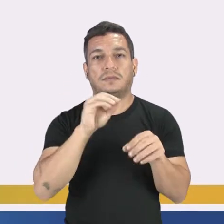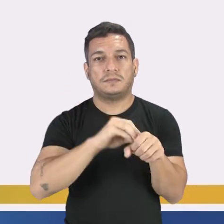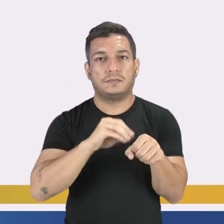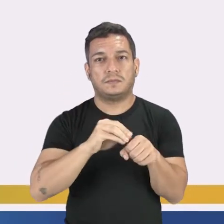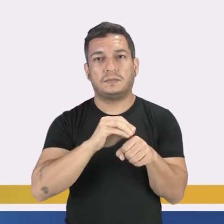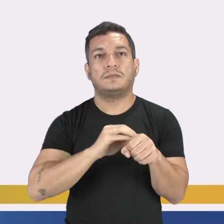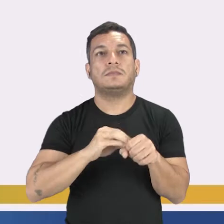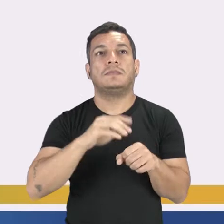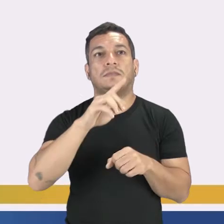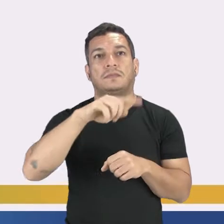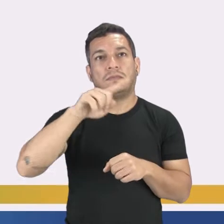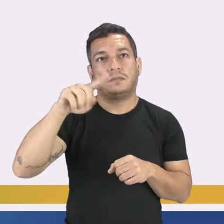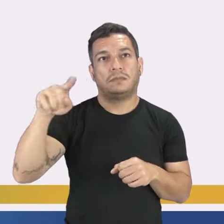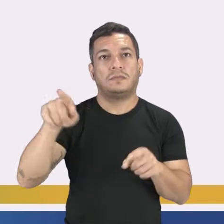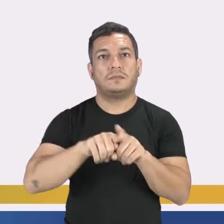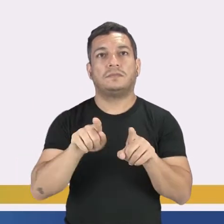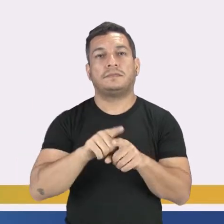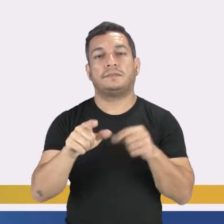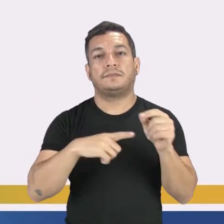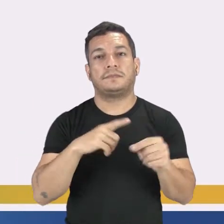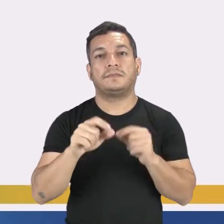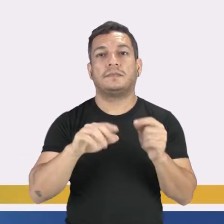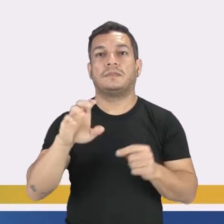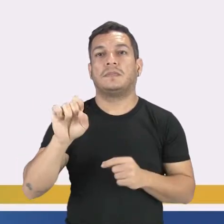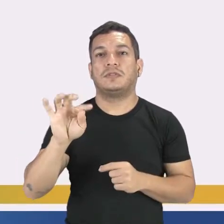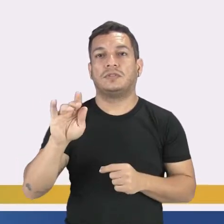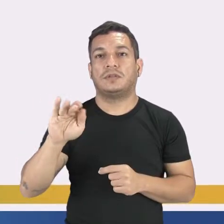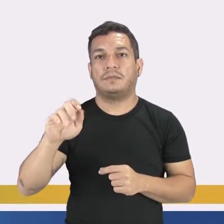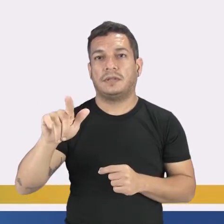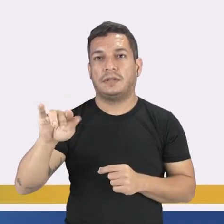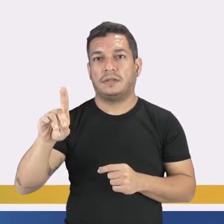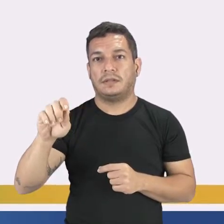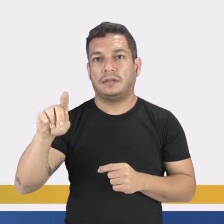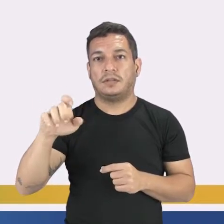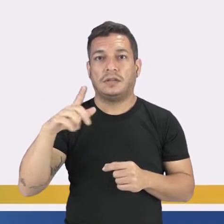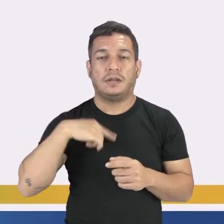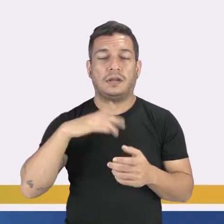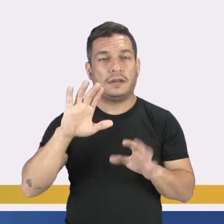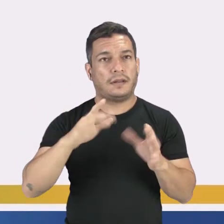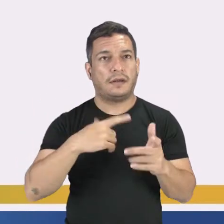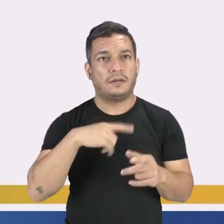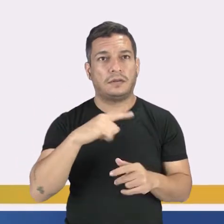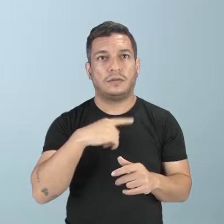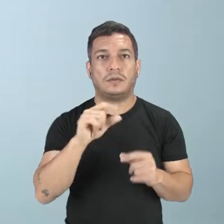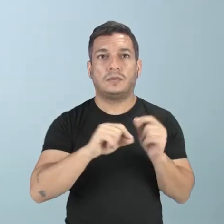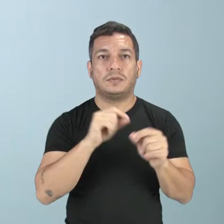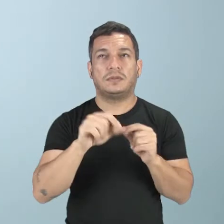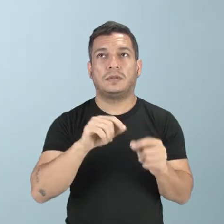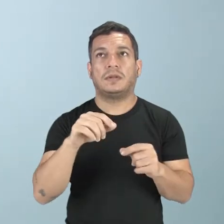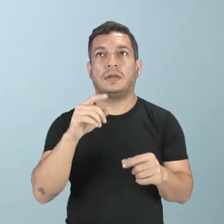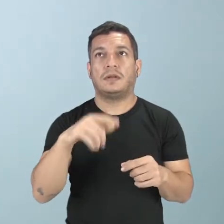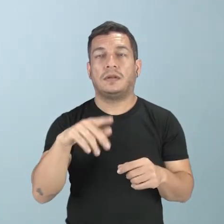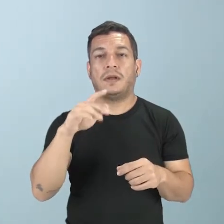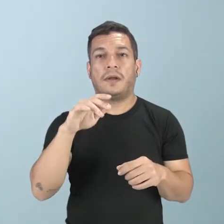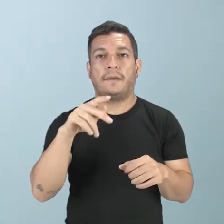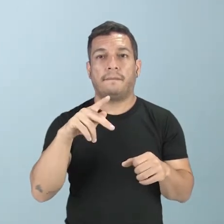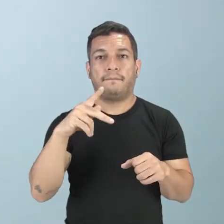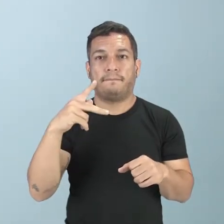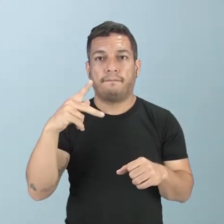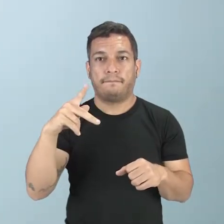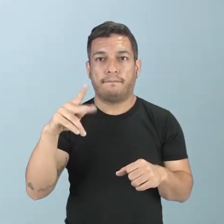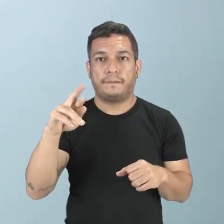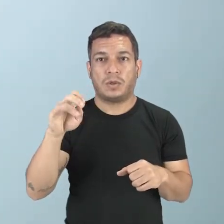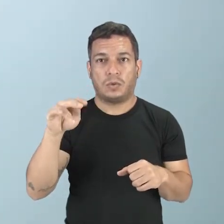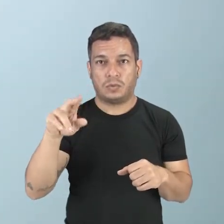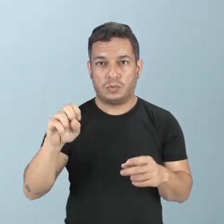e ondas para atingir a estabilidade. É fato que no átomo a gente tem as partículas, que são os prótons, nêutrons e elétrons,